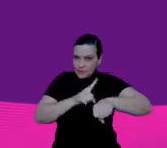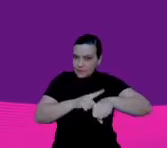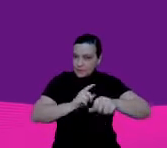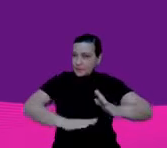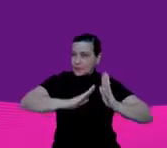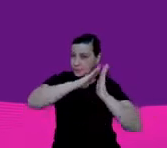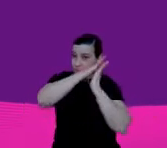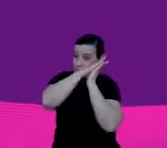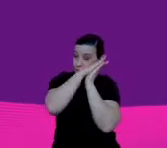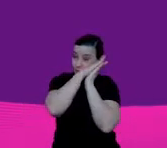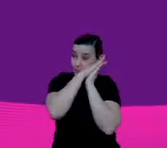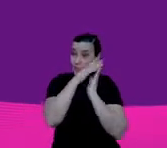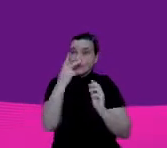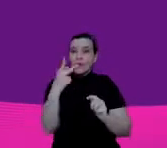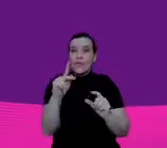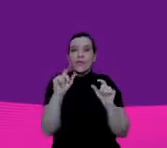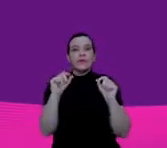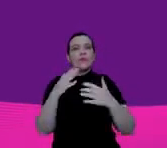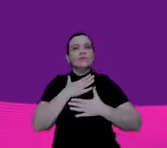estar relaxado,